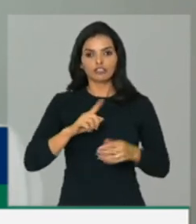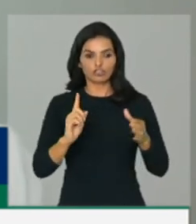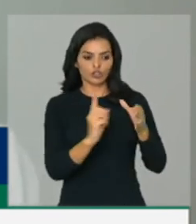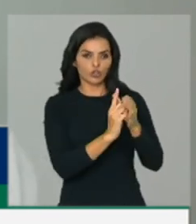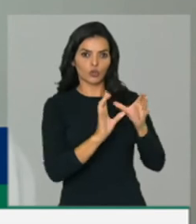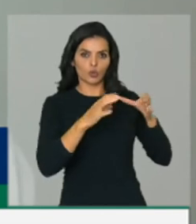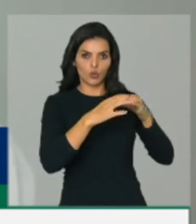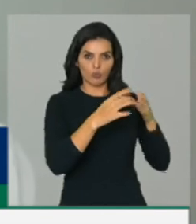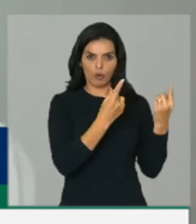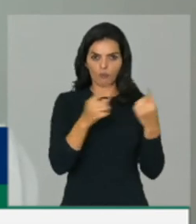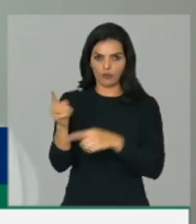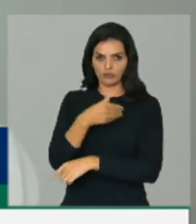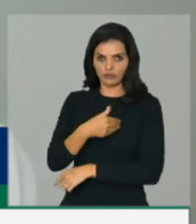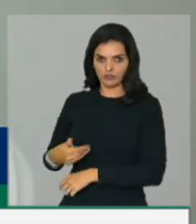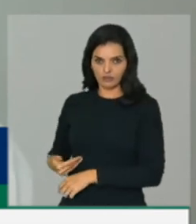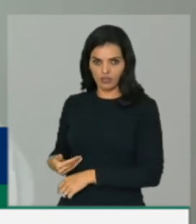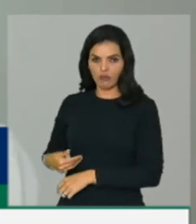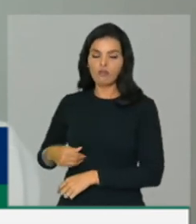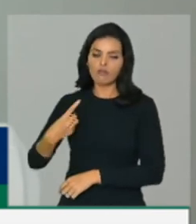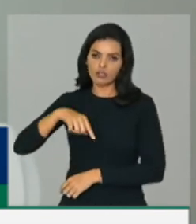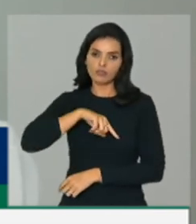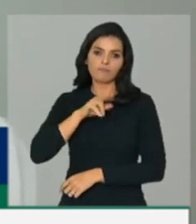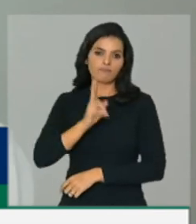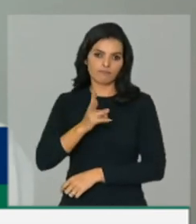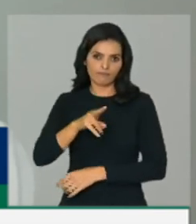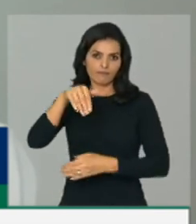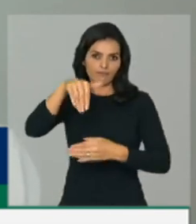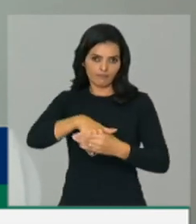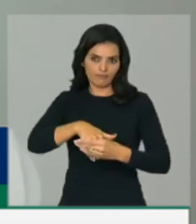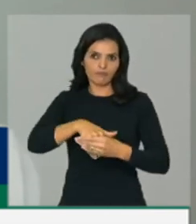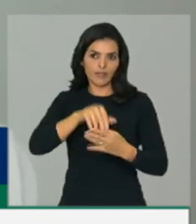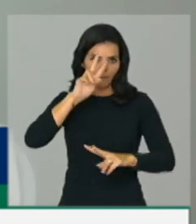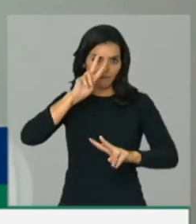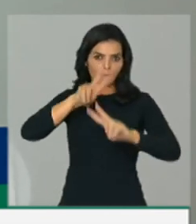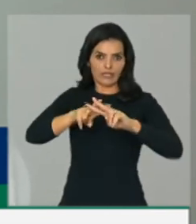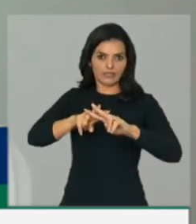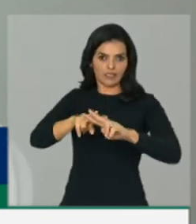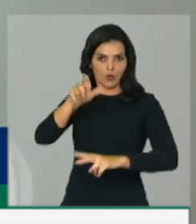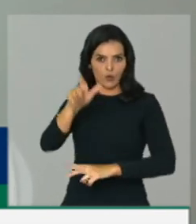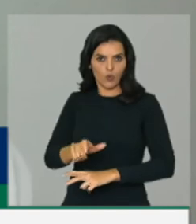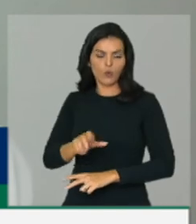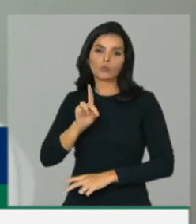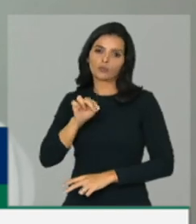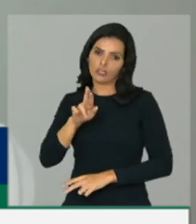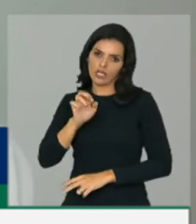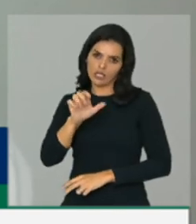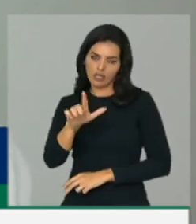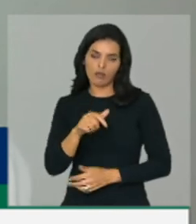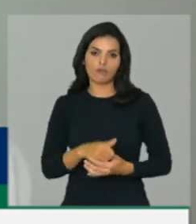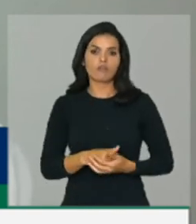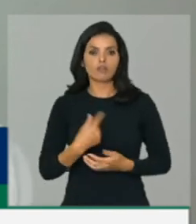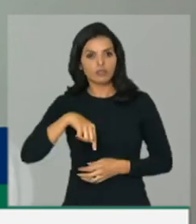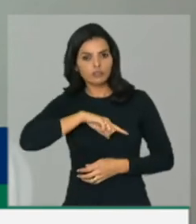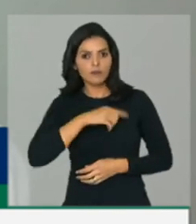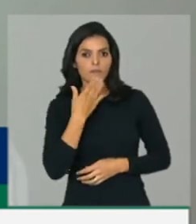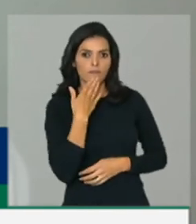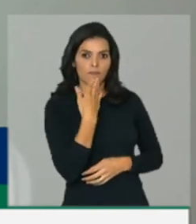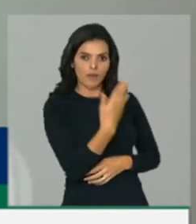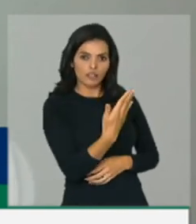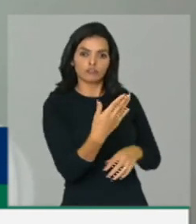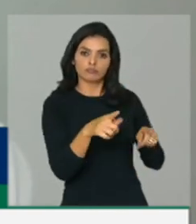de oposição, mantivemos pela manutenção da prisão decretada pelo Supremo e pedimos, desta